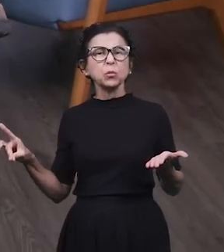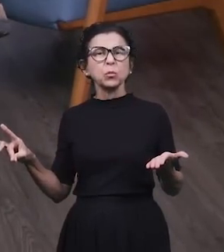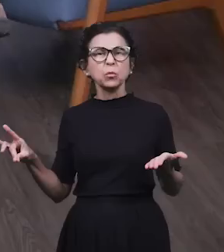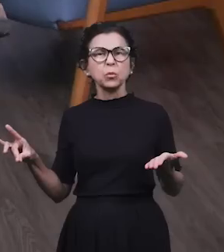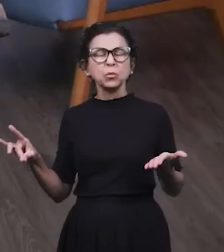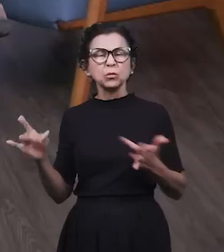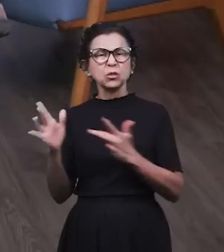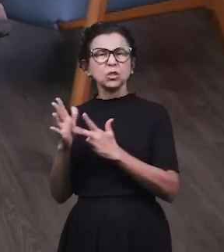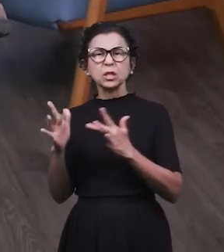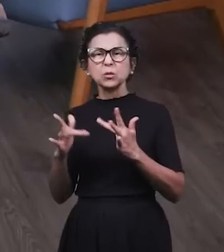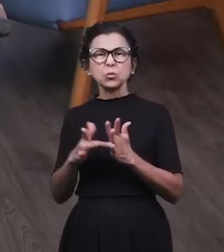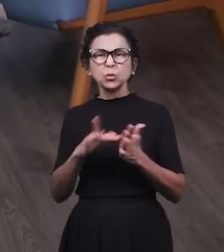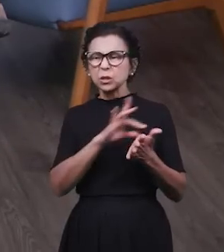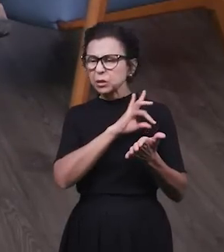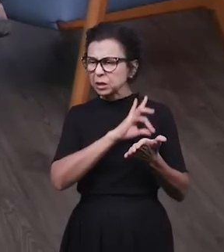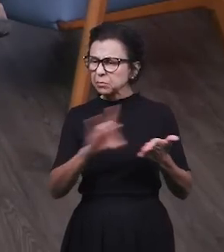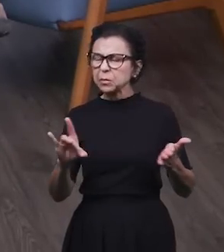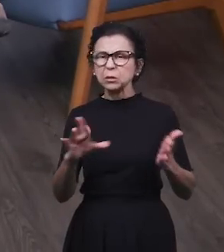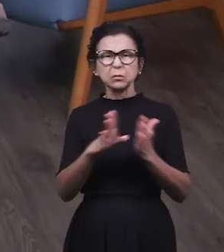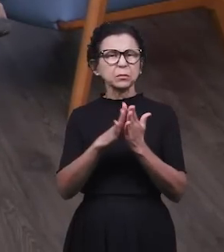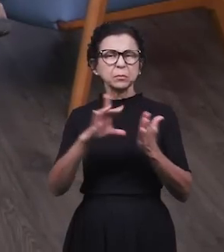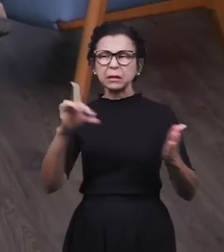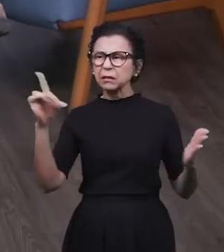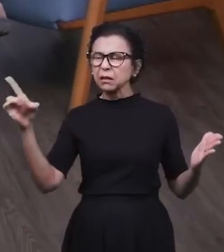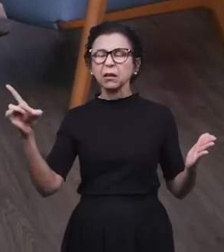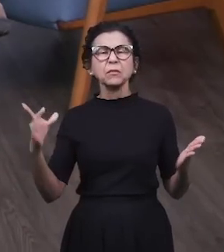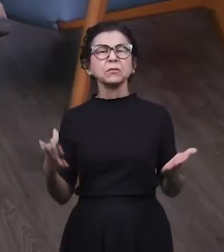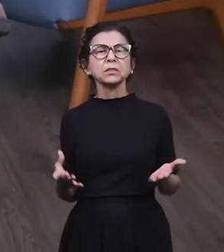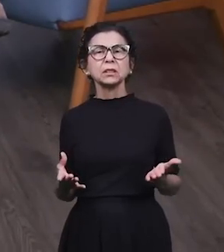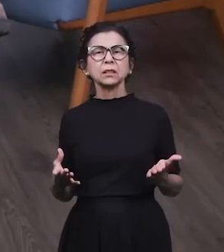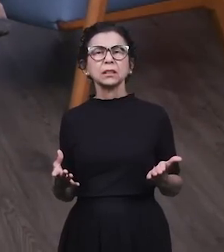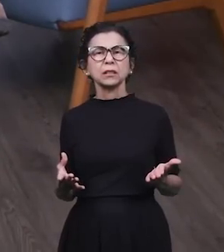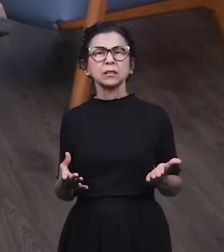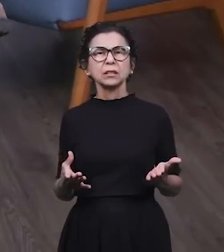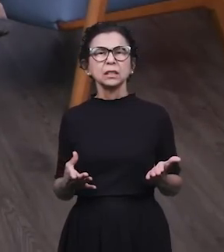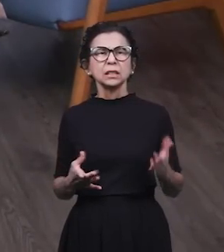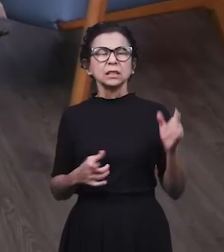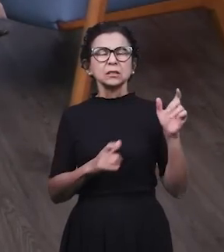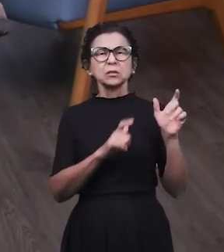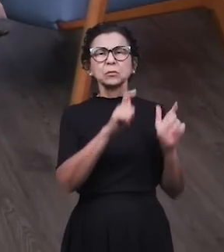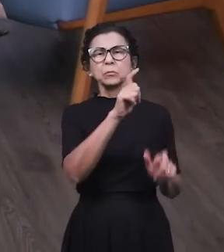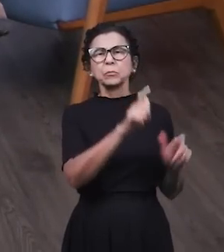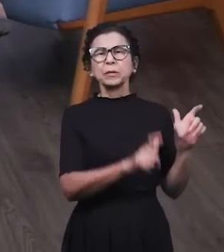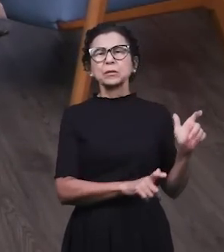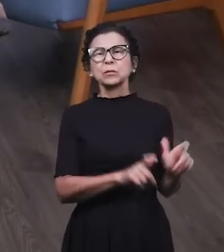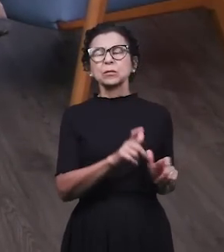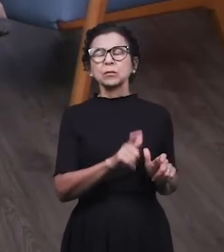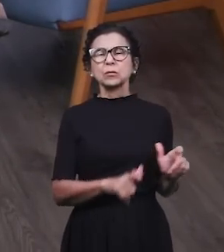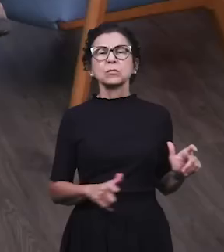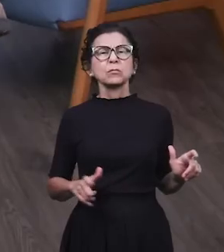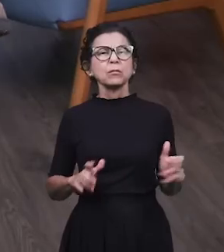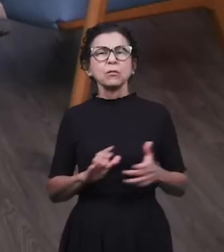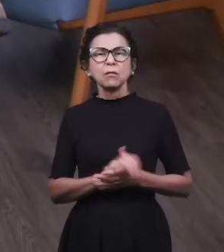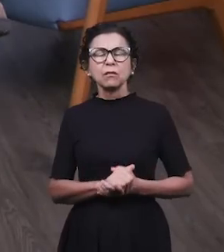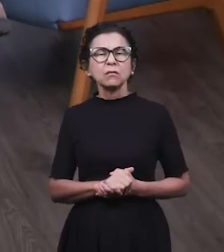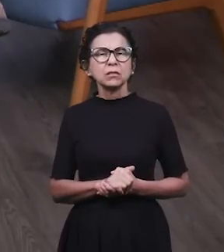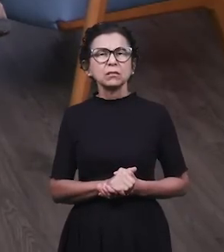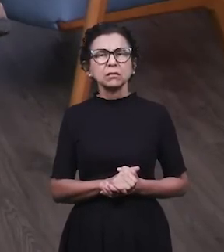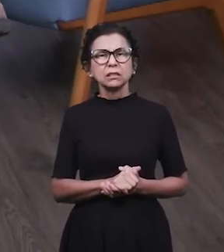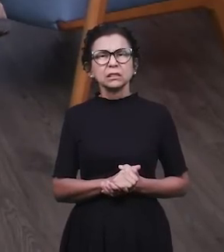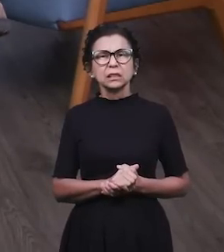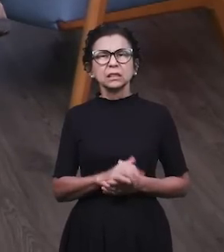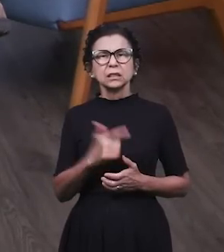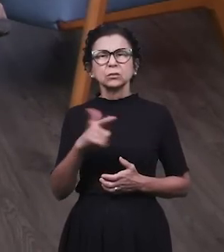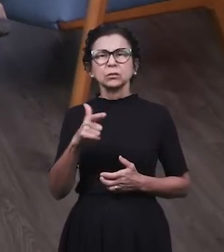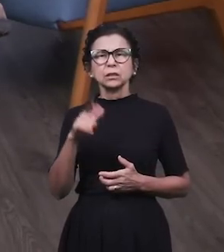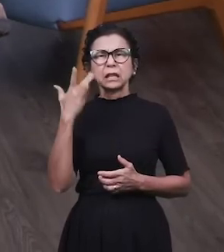inimigo da cruz, um inimigo da palavra. Ou seja, são pessoas que não se restringem a